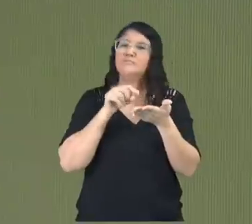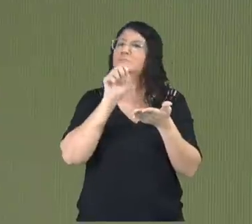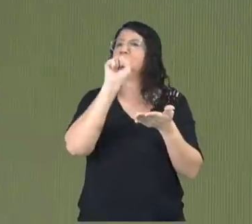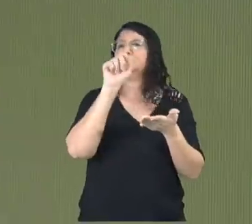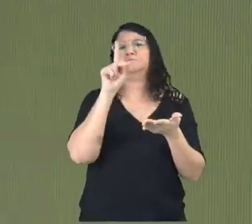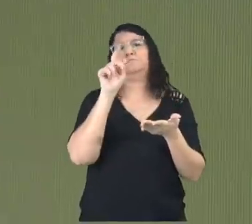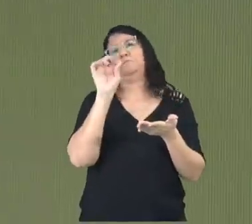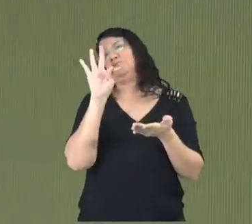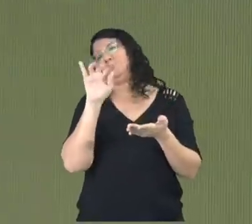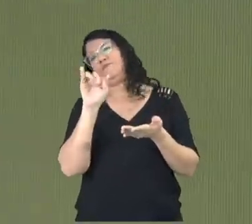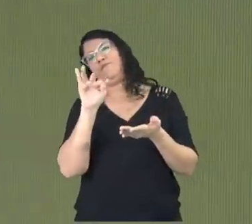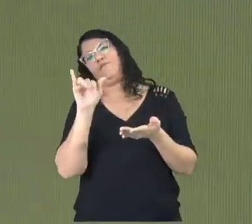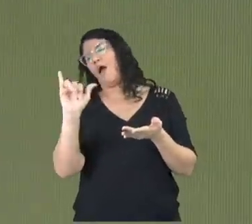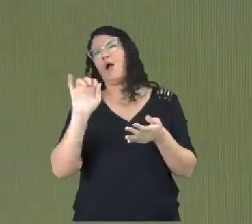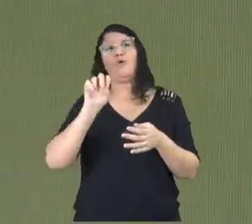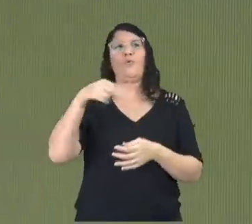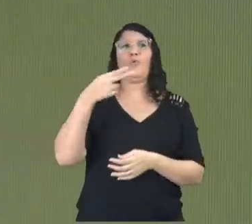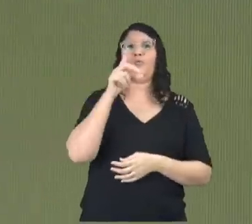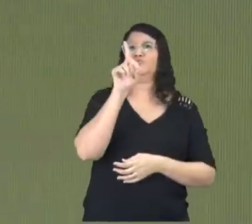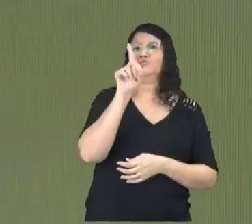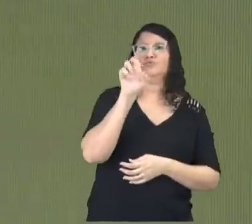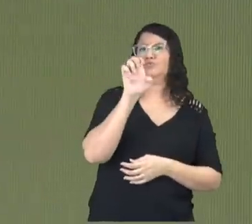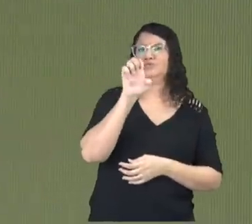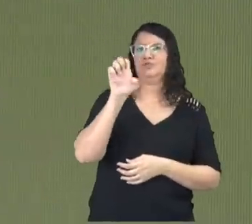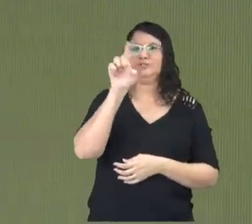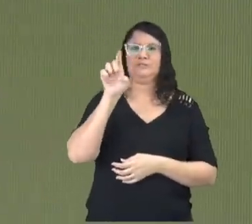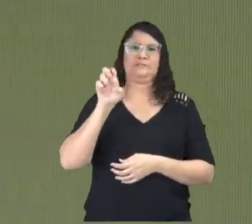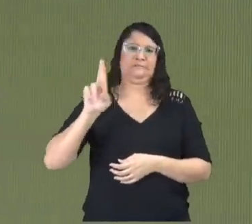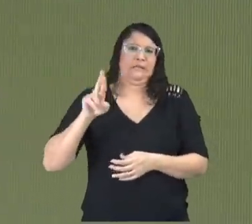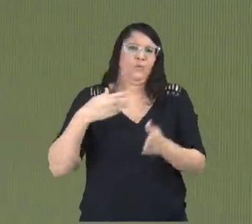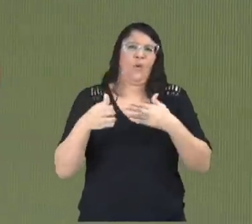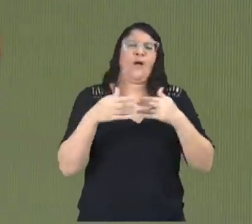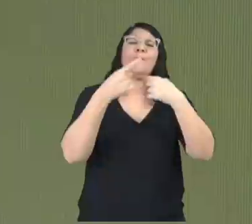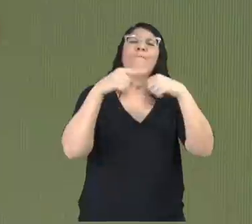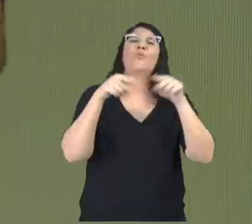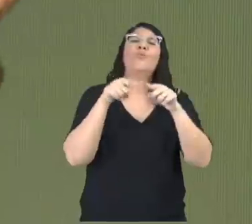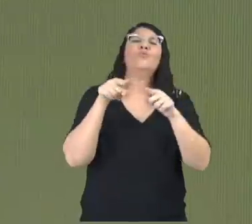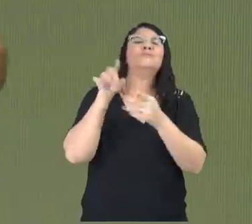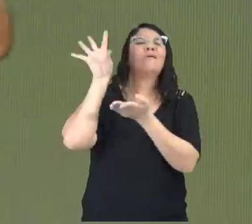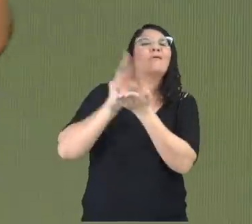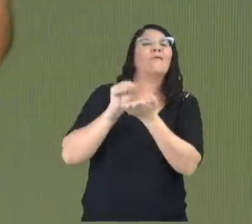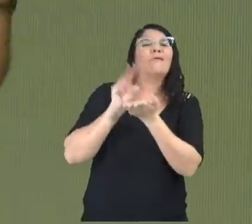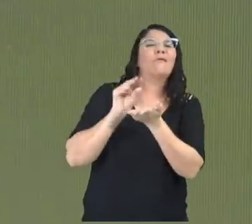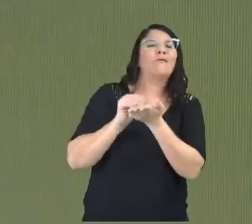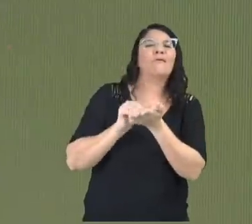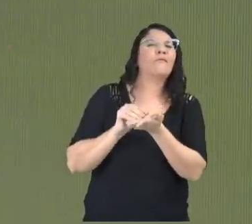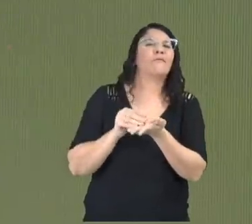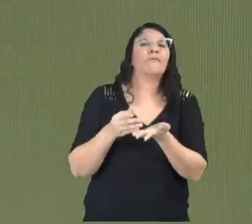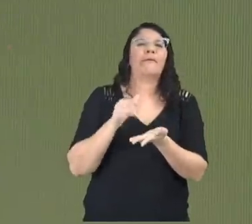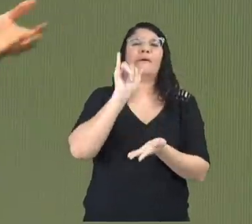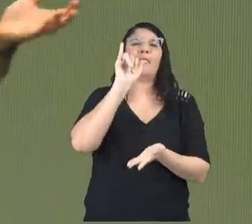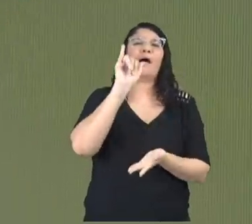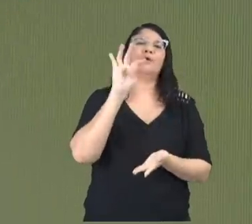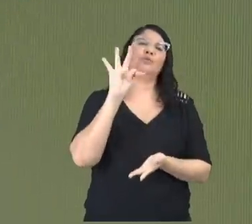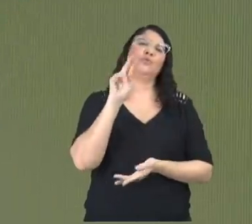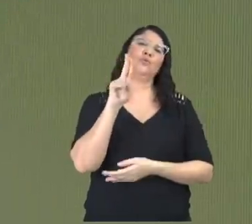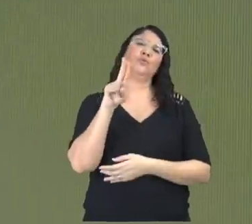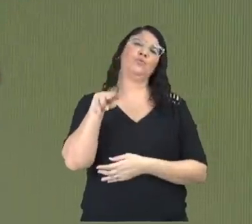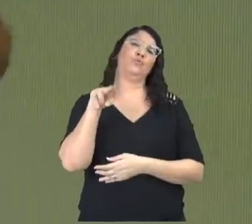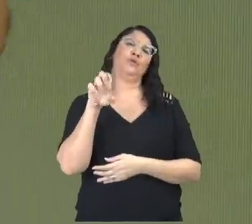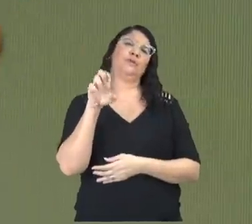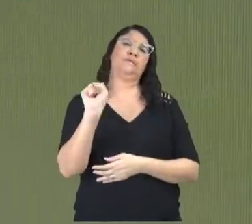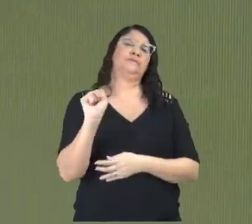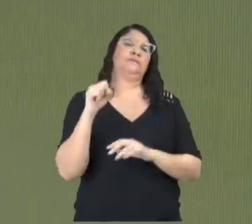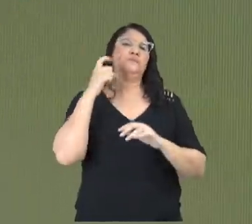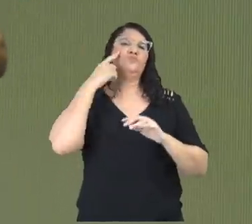rede, Deezer, que você pode ver suas músicas, sei lá, ou outra, iTunes, sei lá, onde é que você vê. Vai